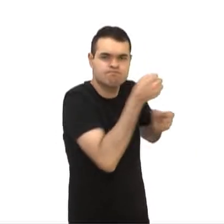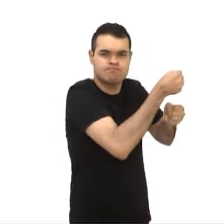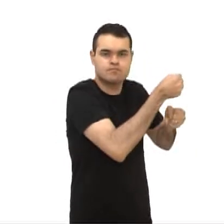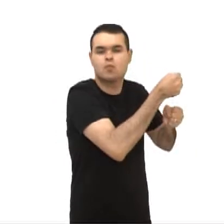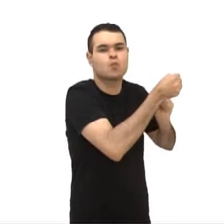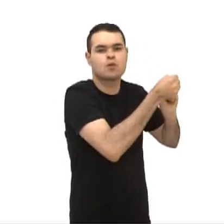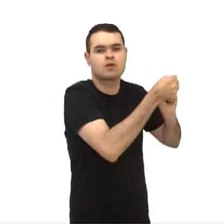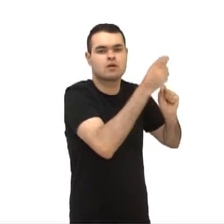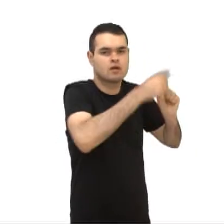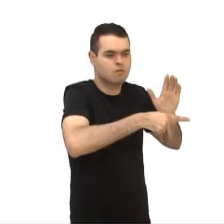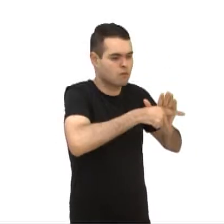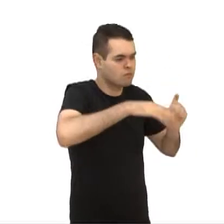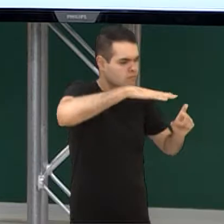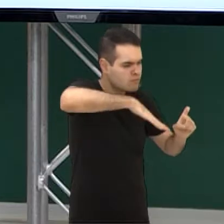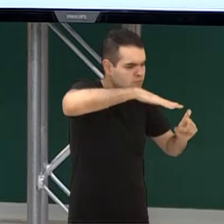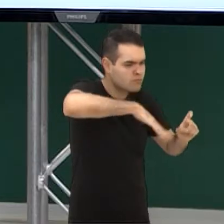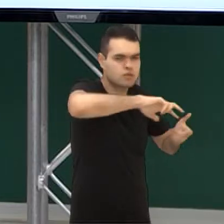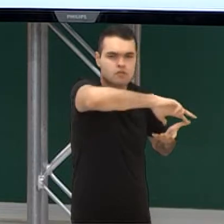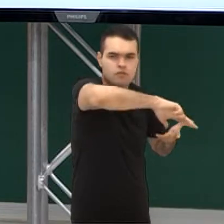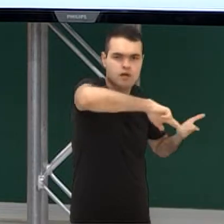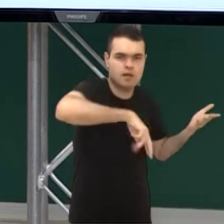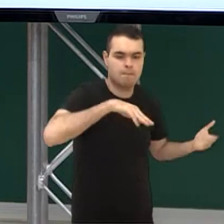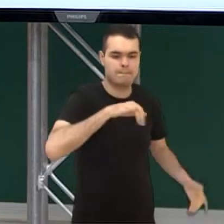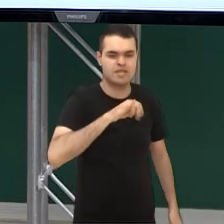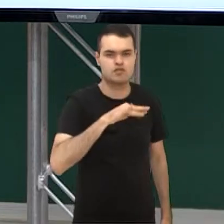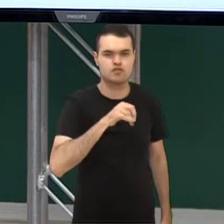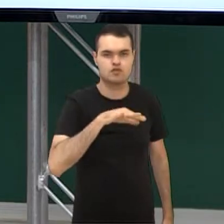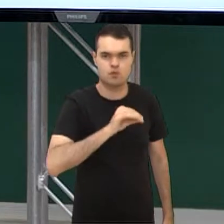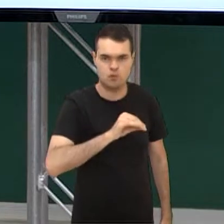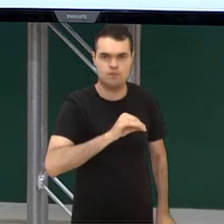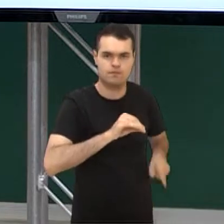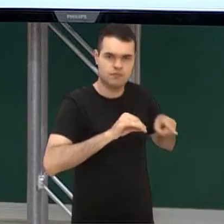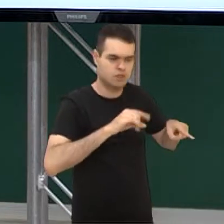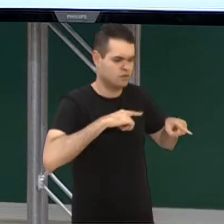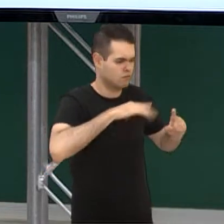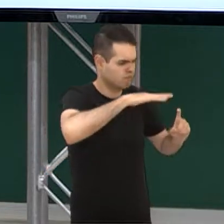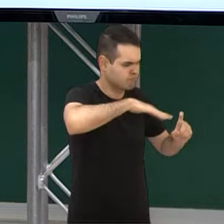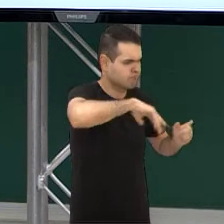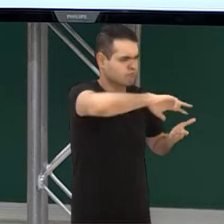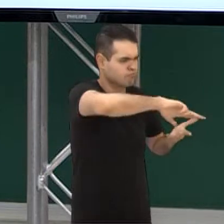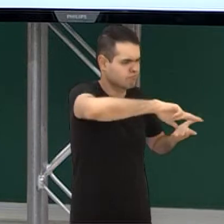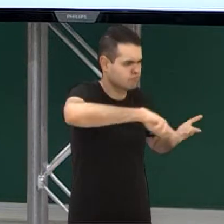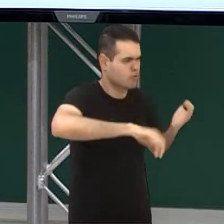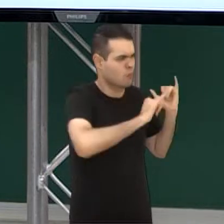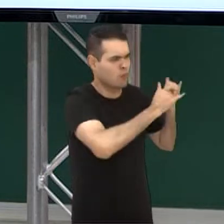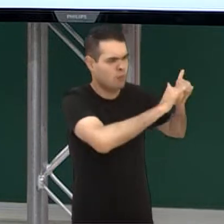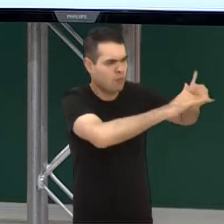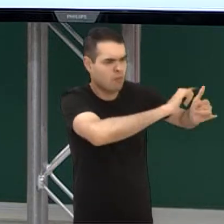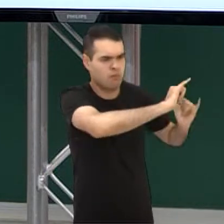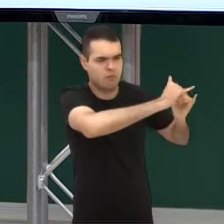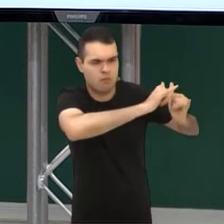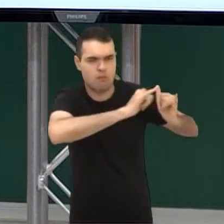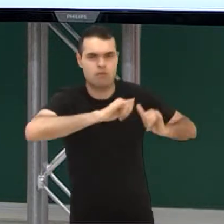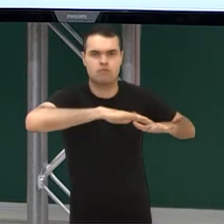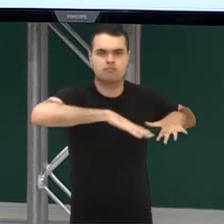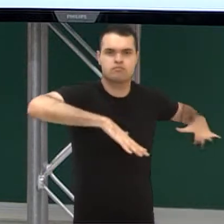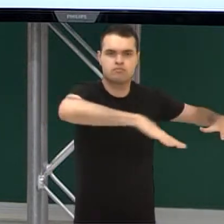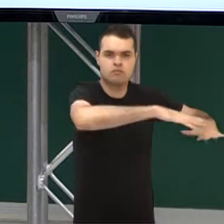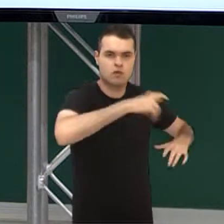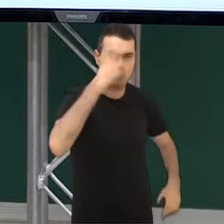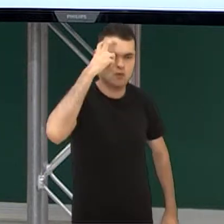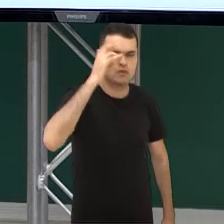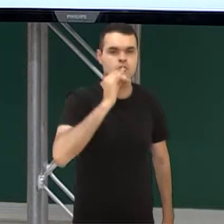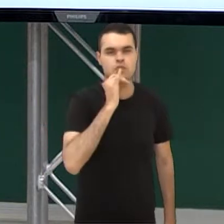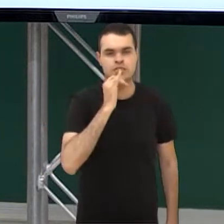os valores míticos. Você vai encontrar as mitologias em várias culturas. Por exemplo, se você for a